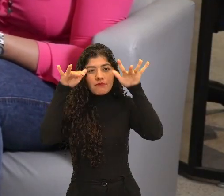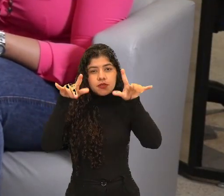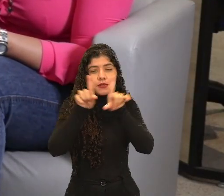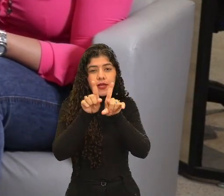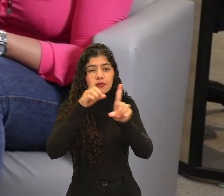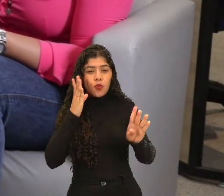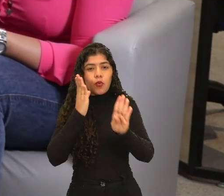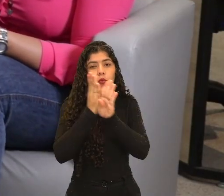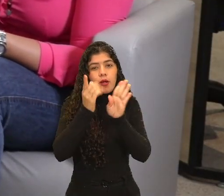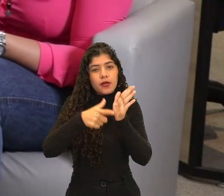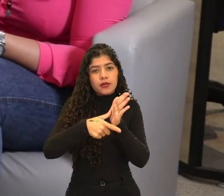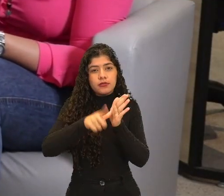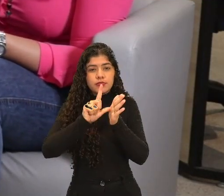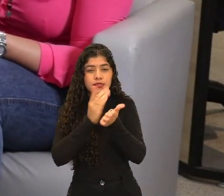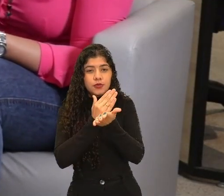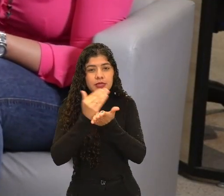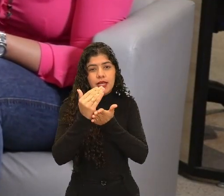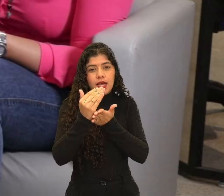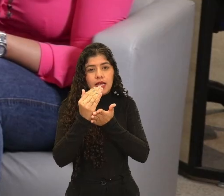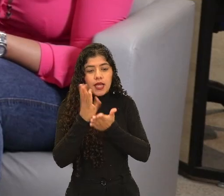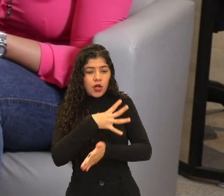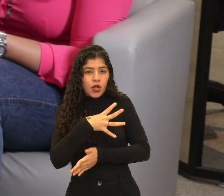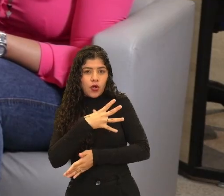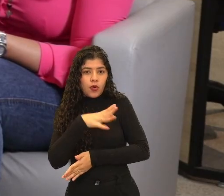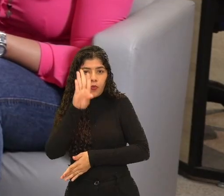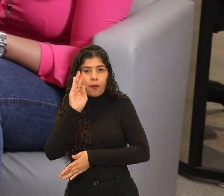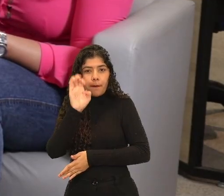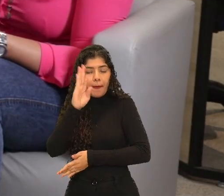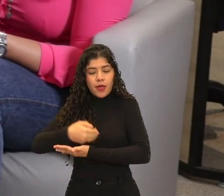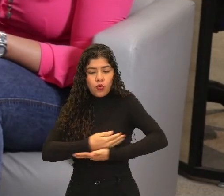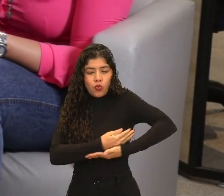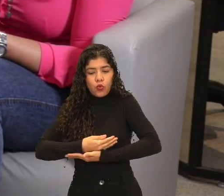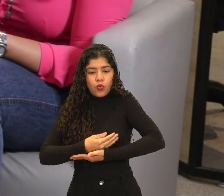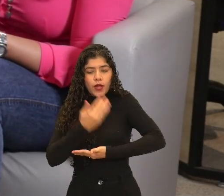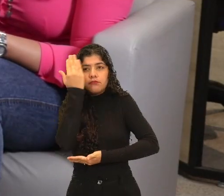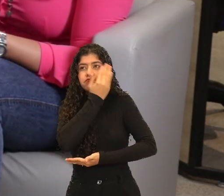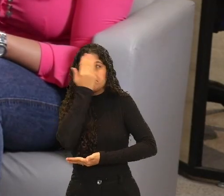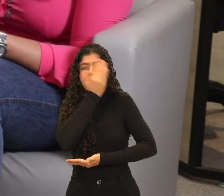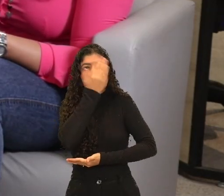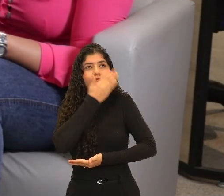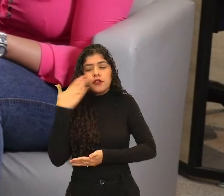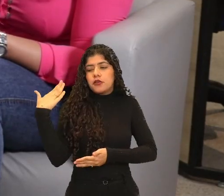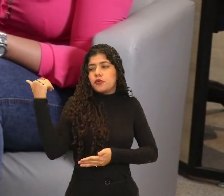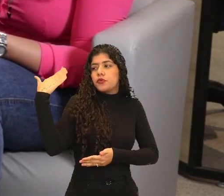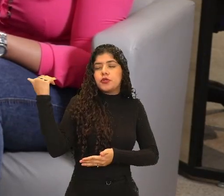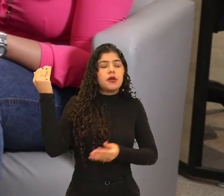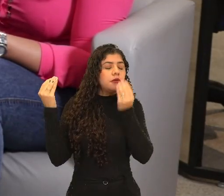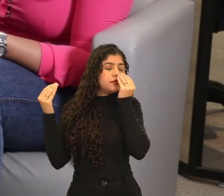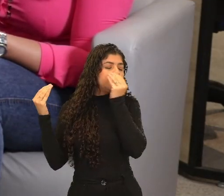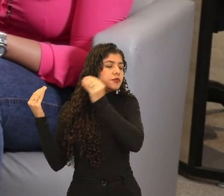bem inicial, um bebê que não te olha, que não te provoca, que não te faz, né? Você chama, parece que ele quer entrar